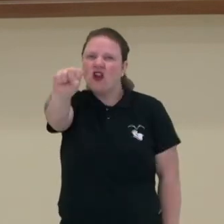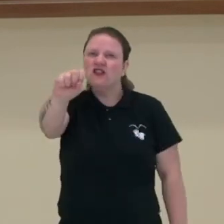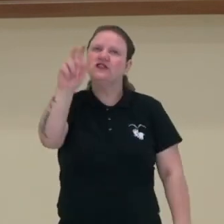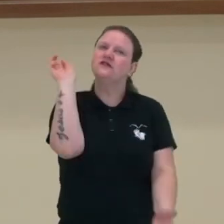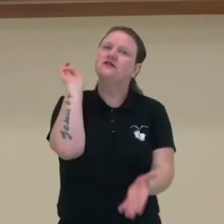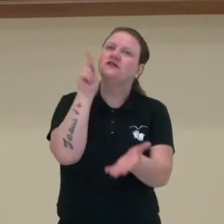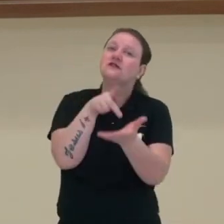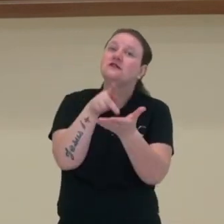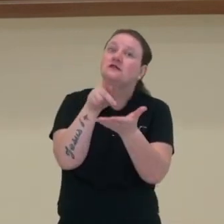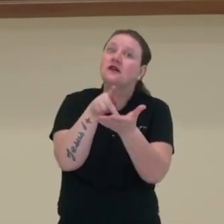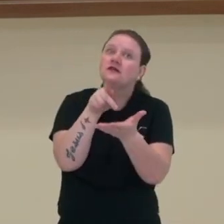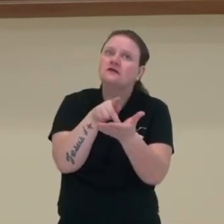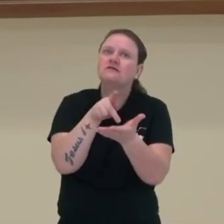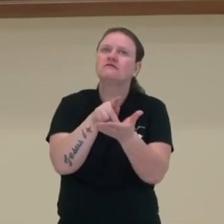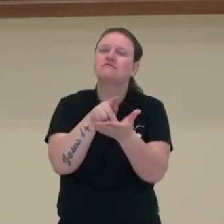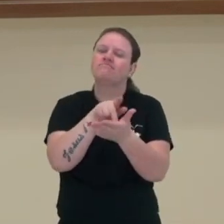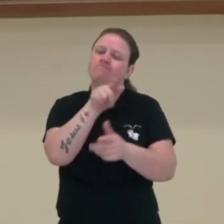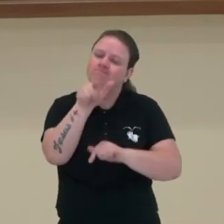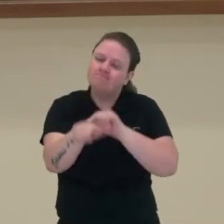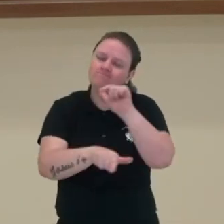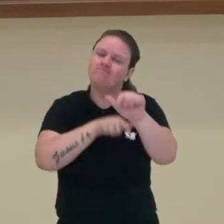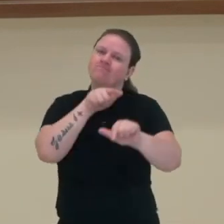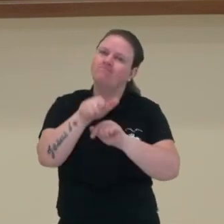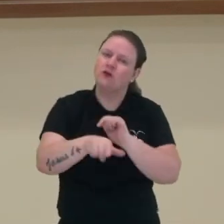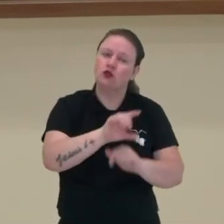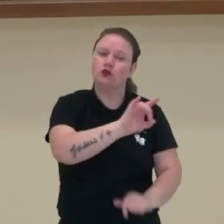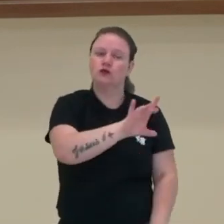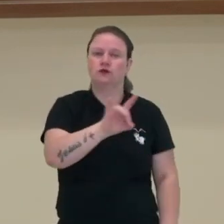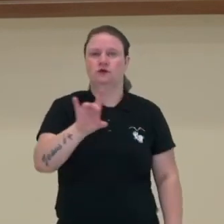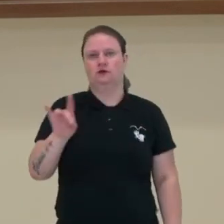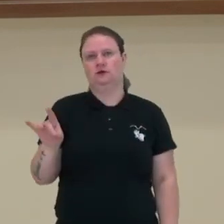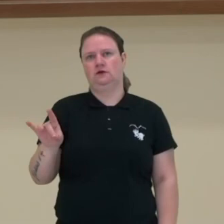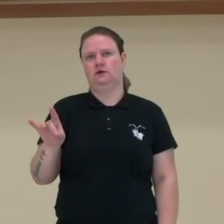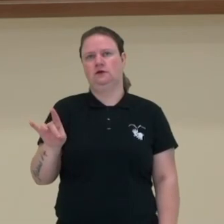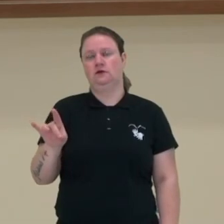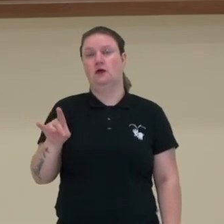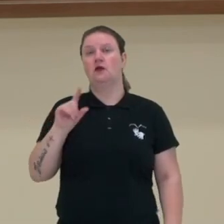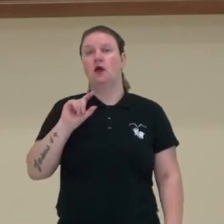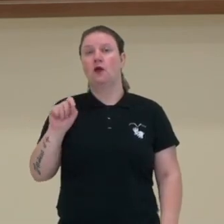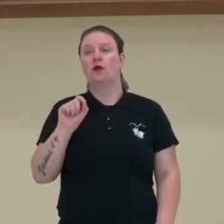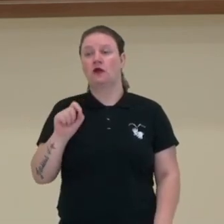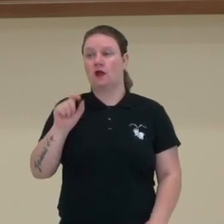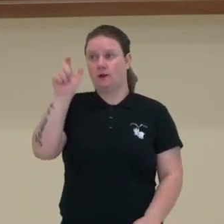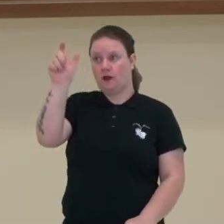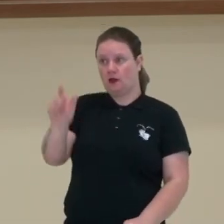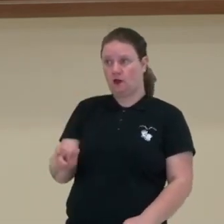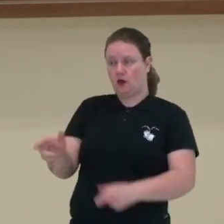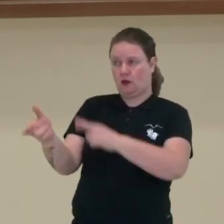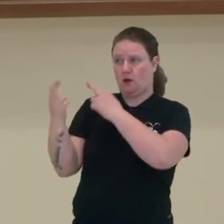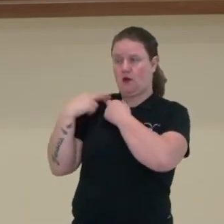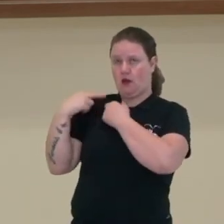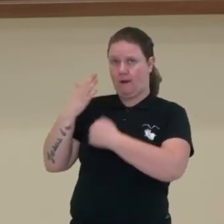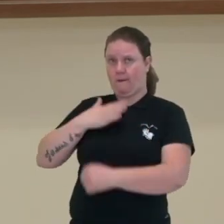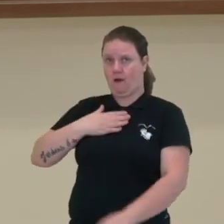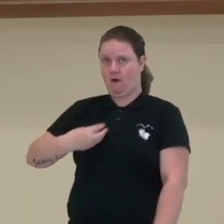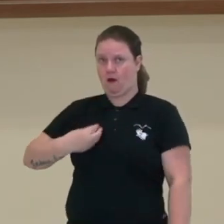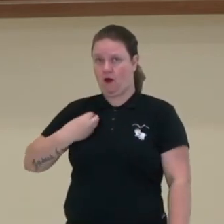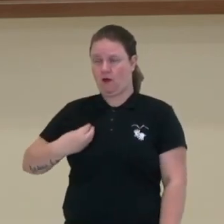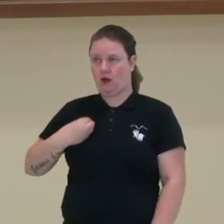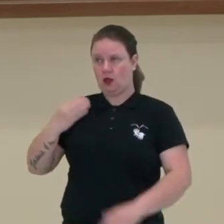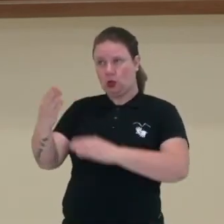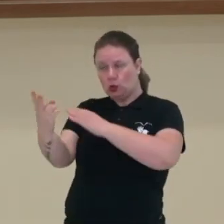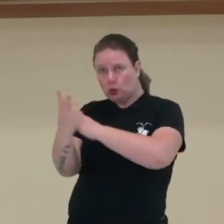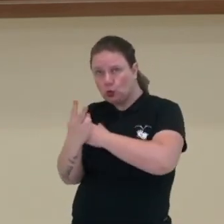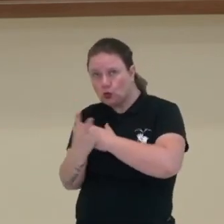porque os recursos que você consome são trazidos pelas pessoas que são responsáveis por você. Eles é que são os